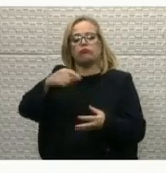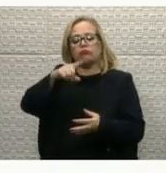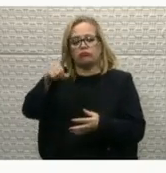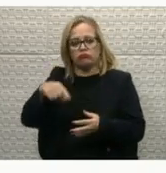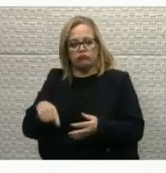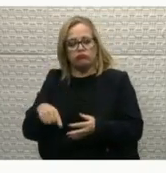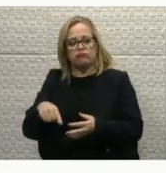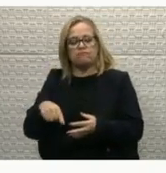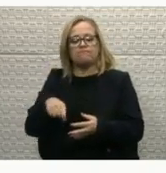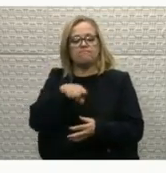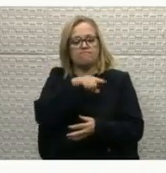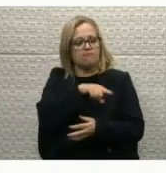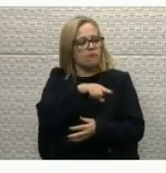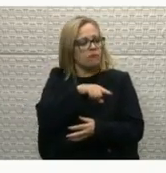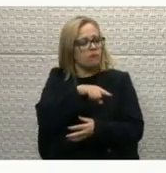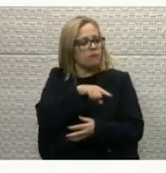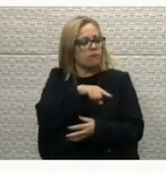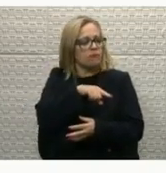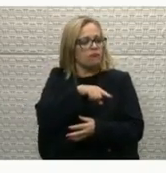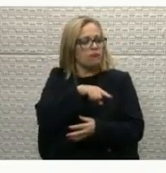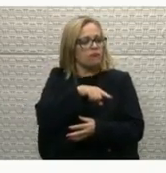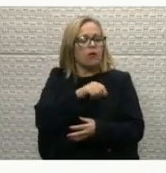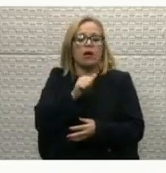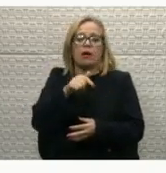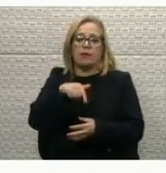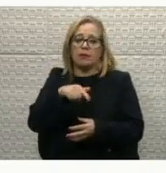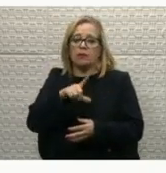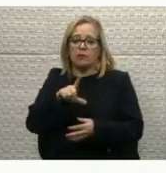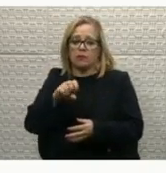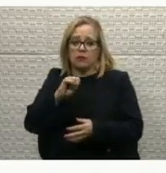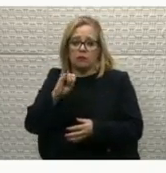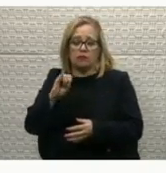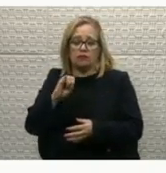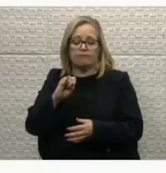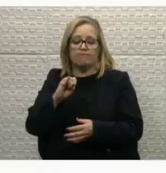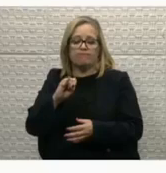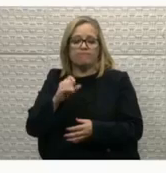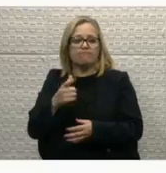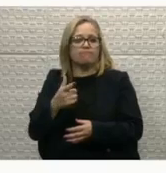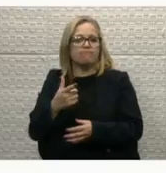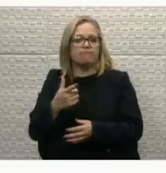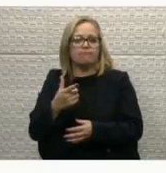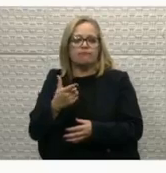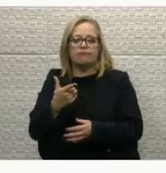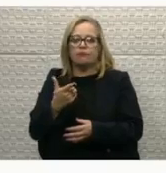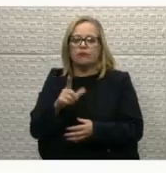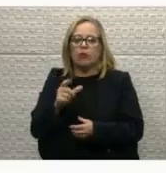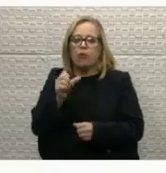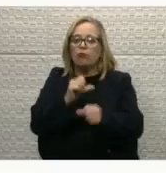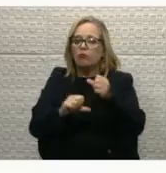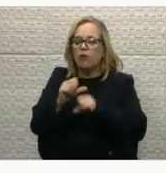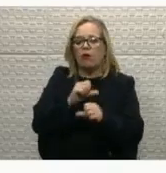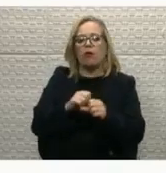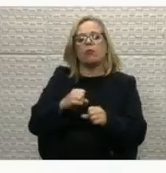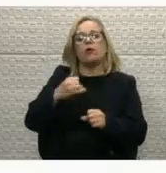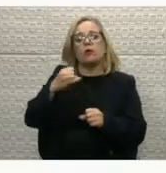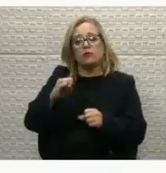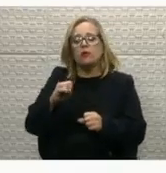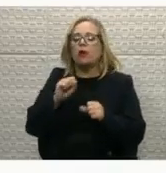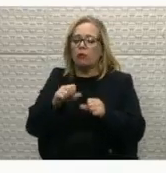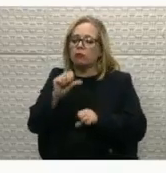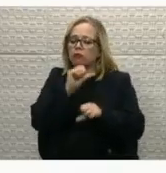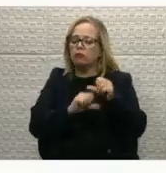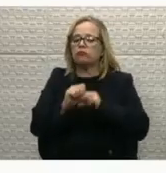coeficientes, que é essa matriz A menos lambda I, ela não for inversível. Porque se ela for